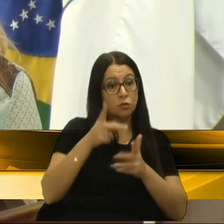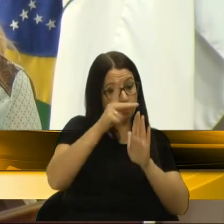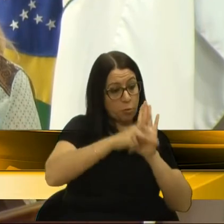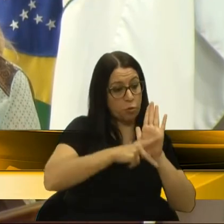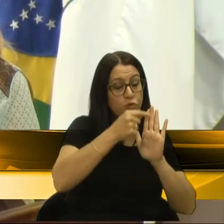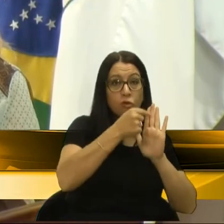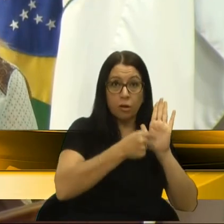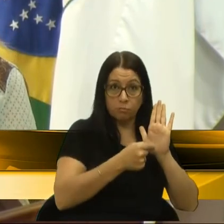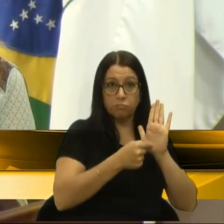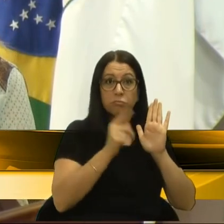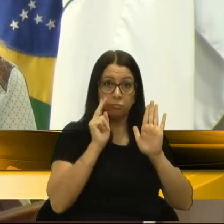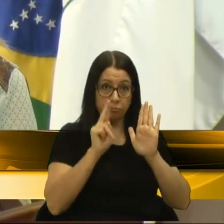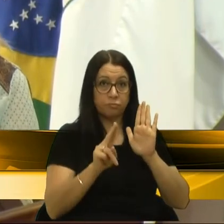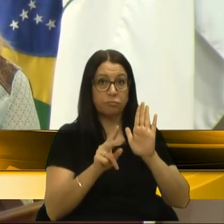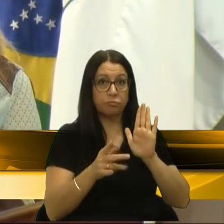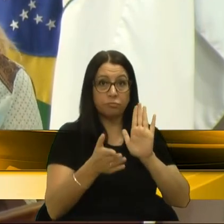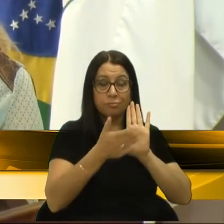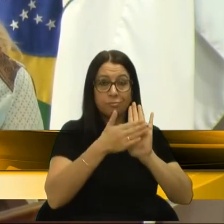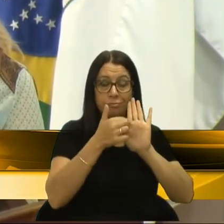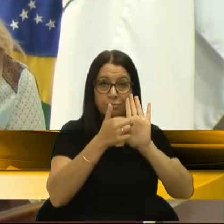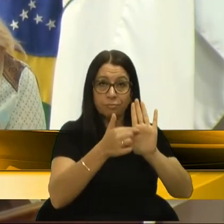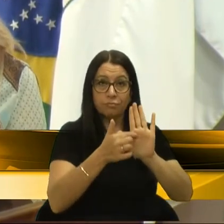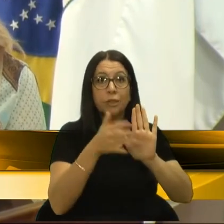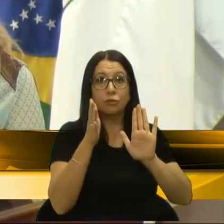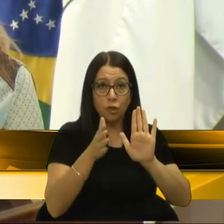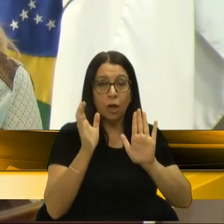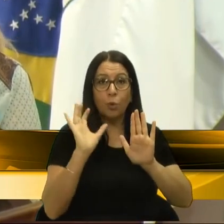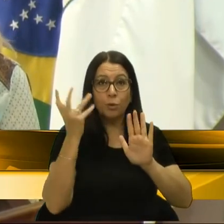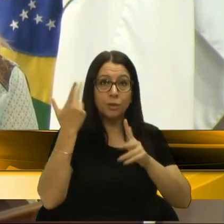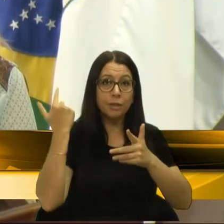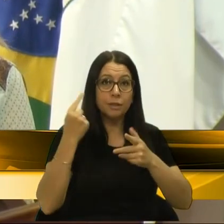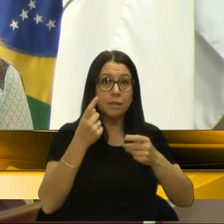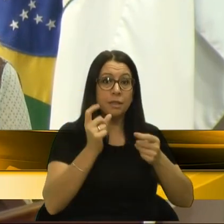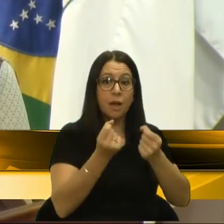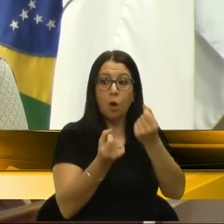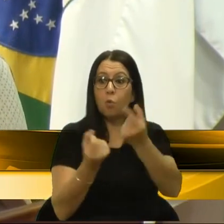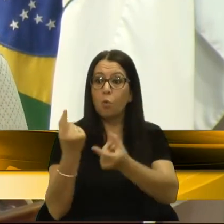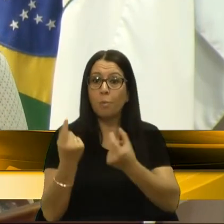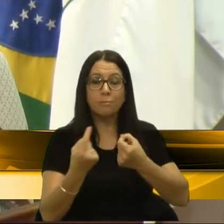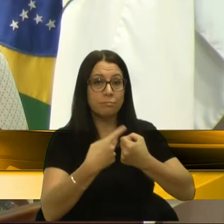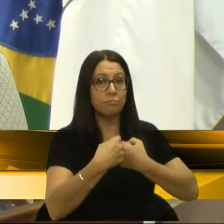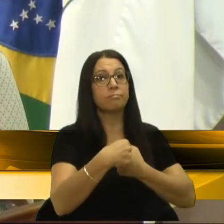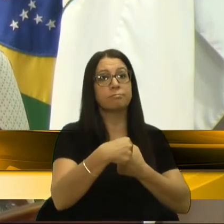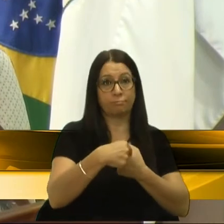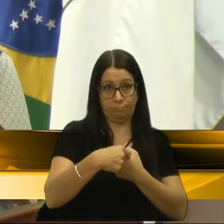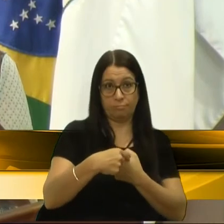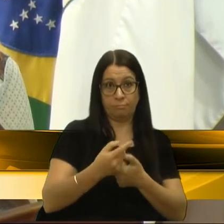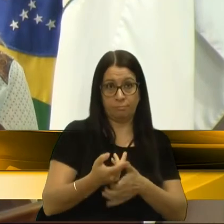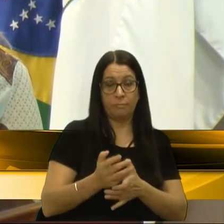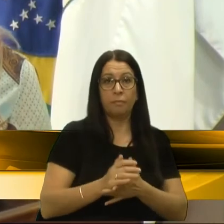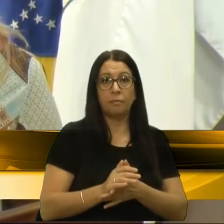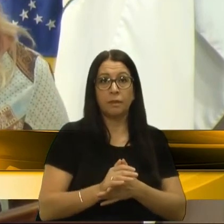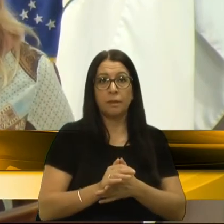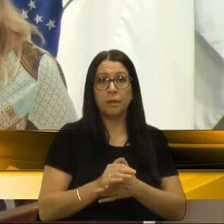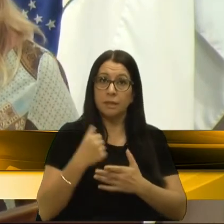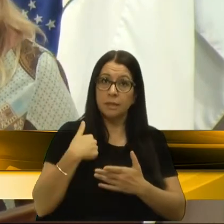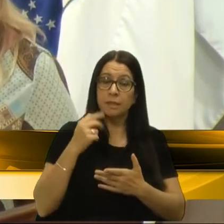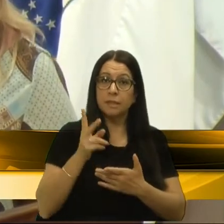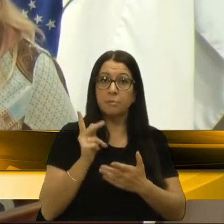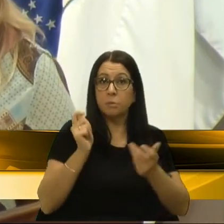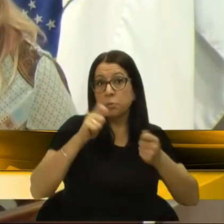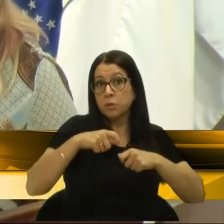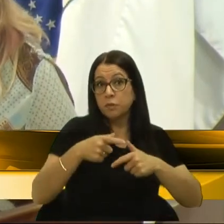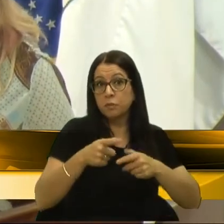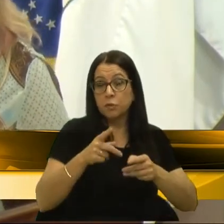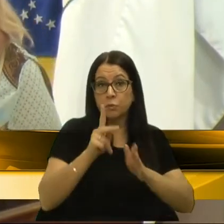projeto, porque eu vi que isso que eu estou propondo já ocorre em alguns municípios, né? E na medida que já soube